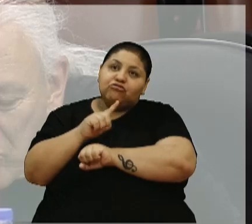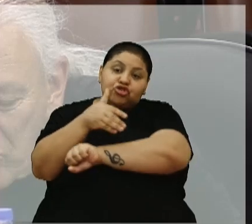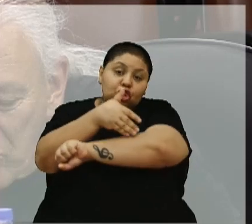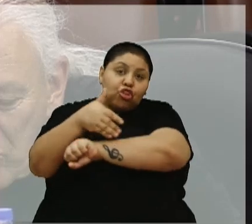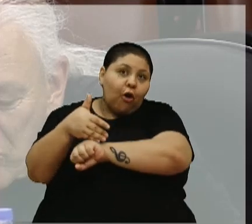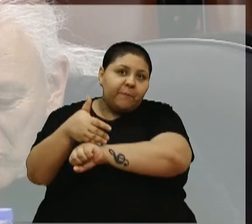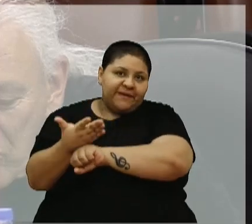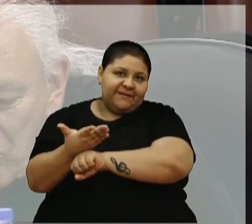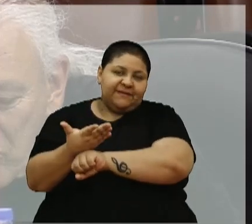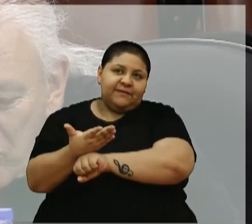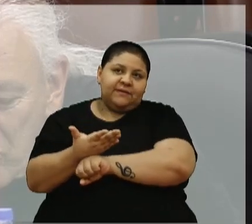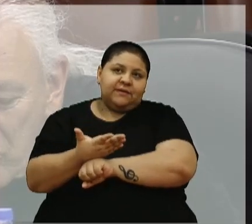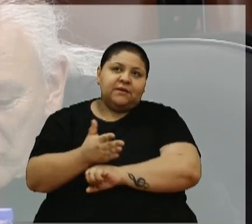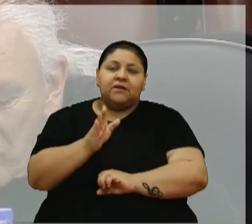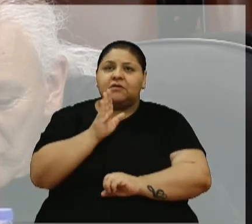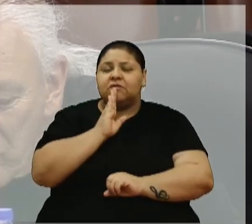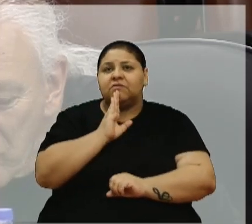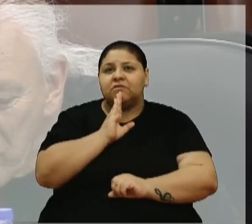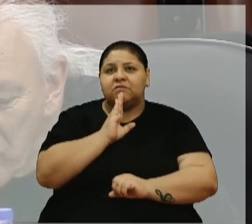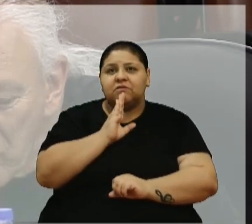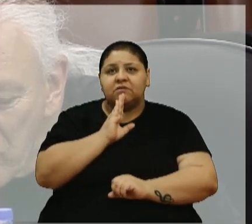a denominação, era conhecida